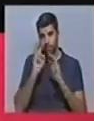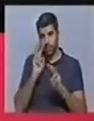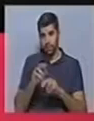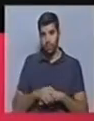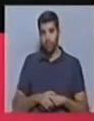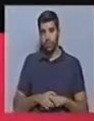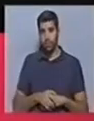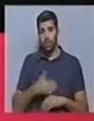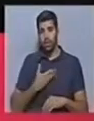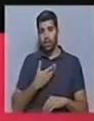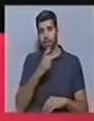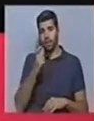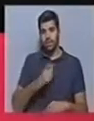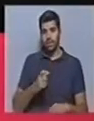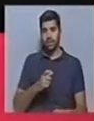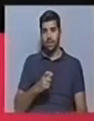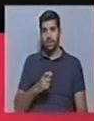Olha.